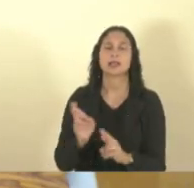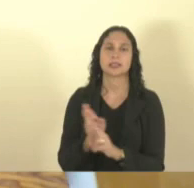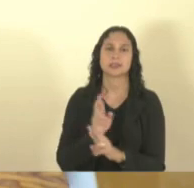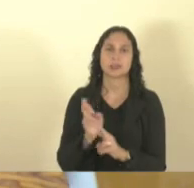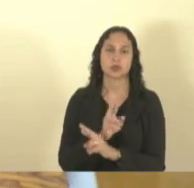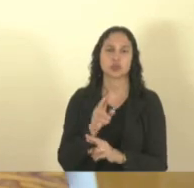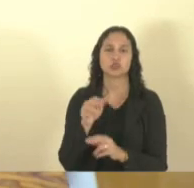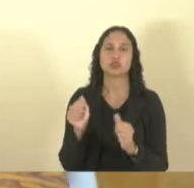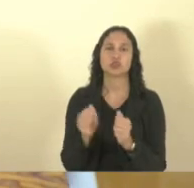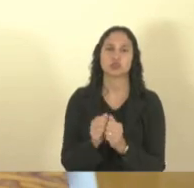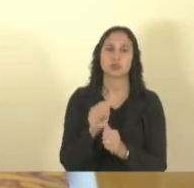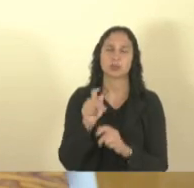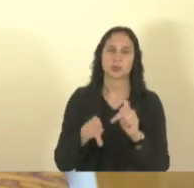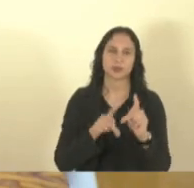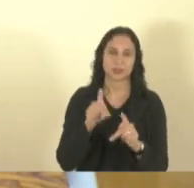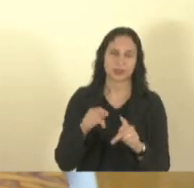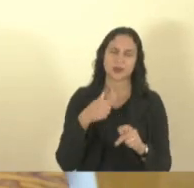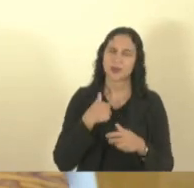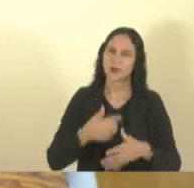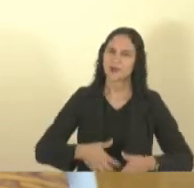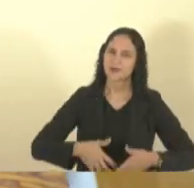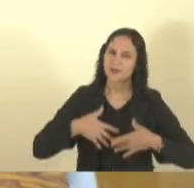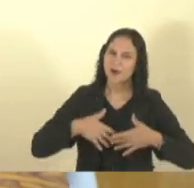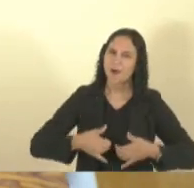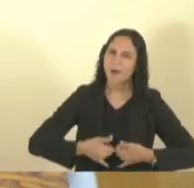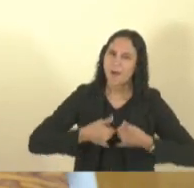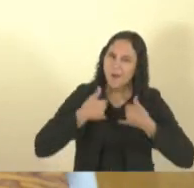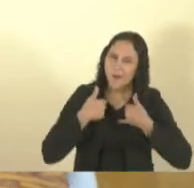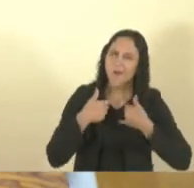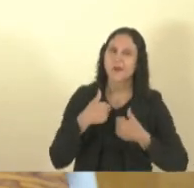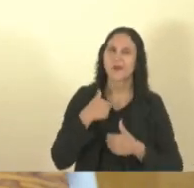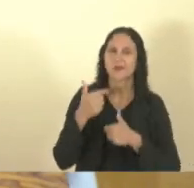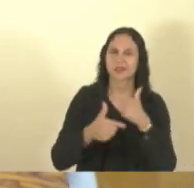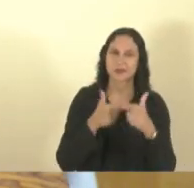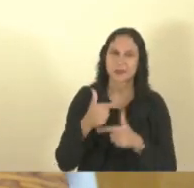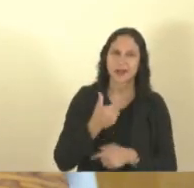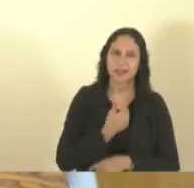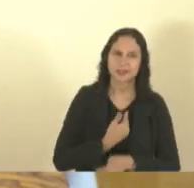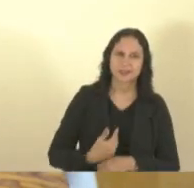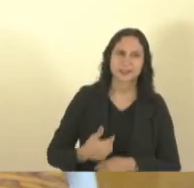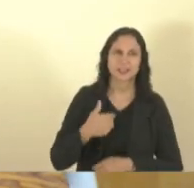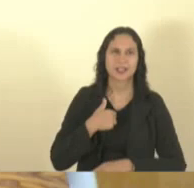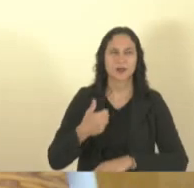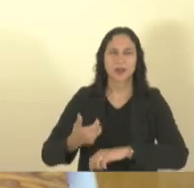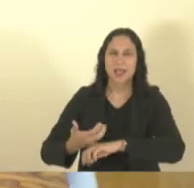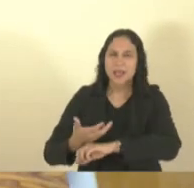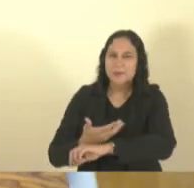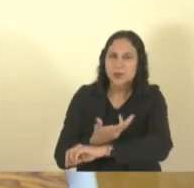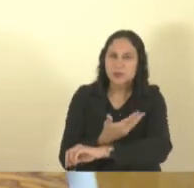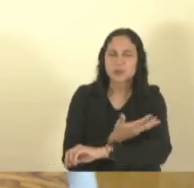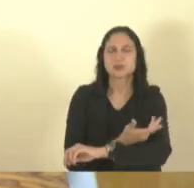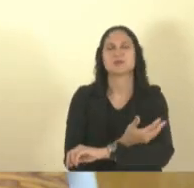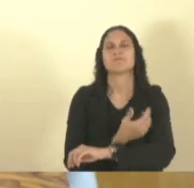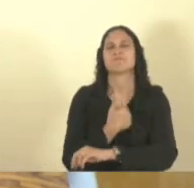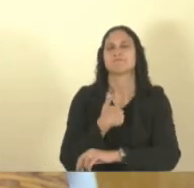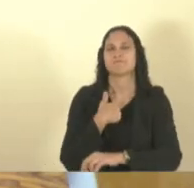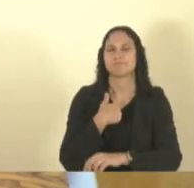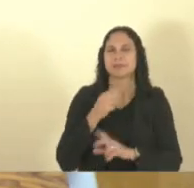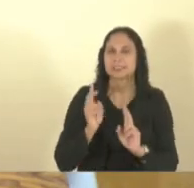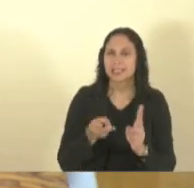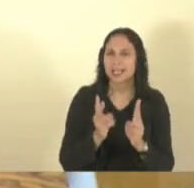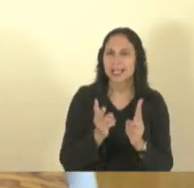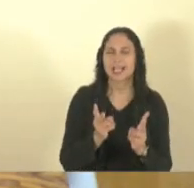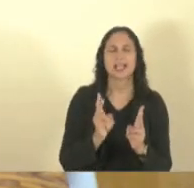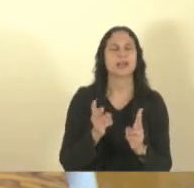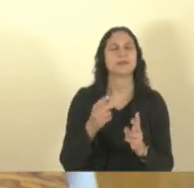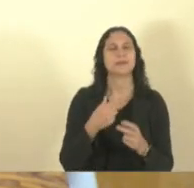cidadão. Então eu me orgulho muito de ser servidor público, me emociono todas as vezes que eu tenho que falar de carreiras e da minha carreira